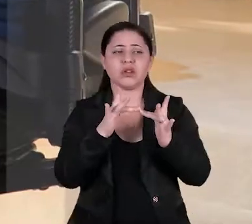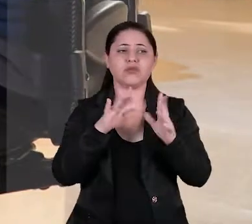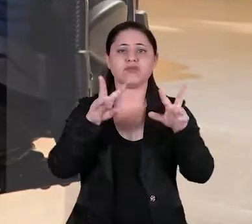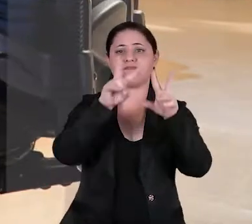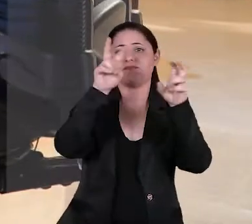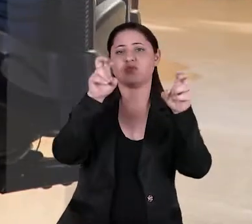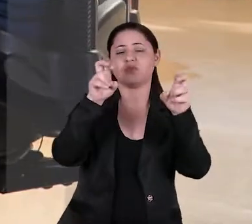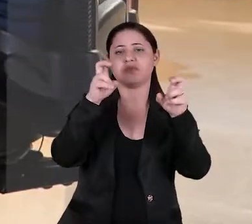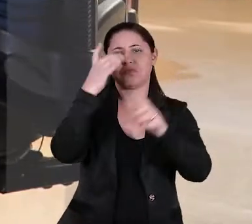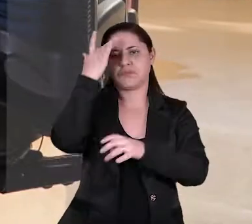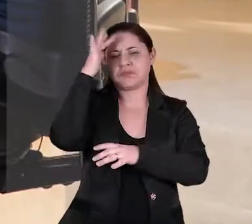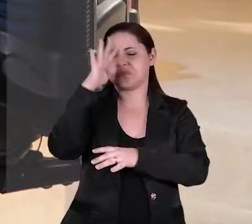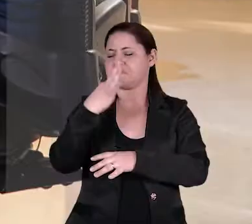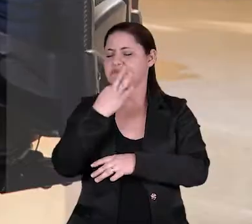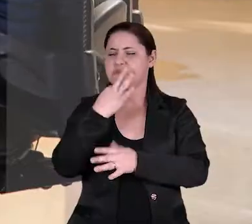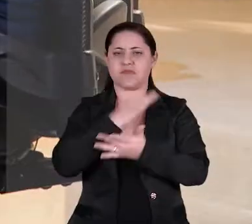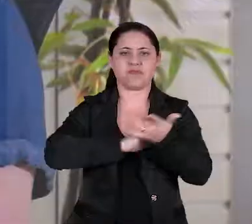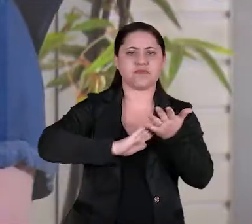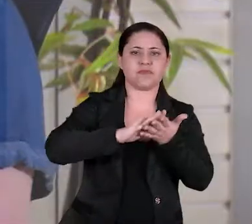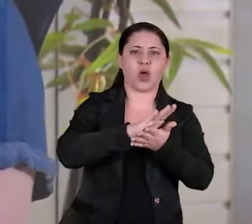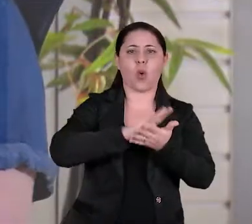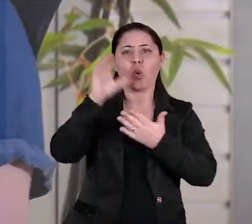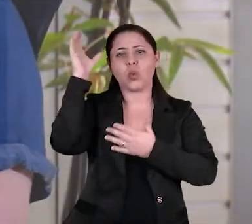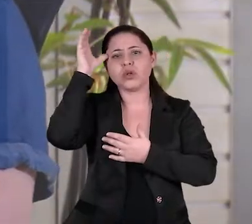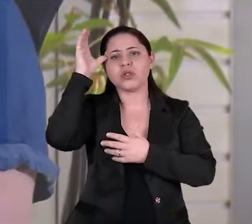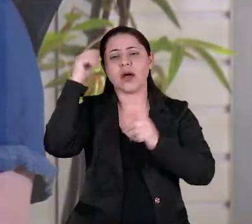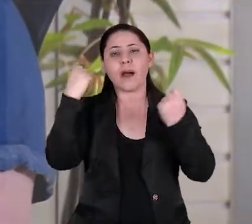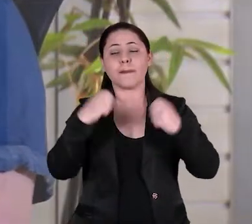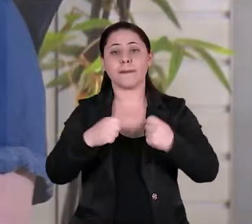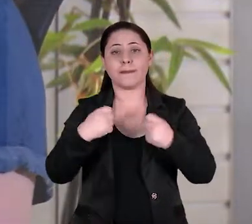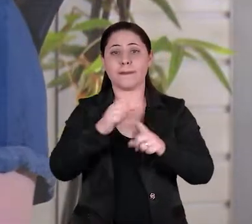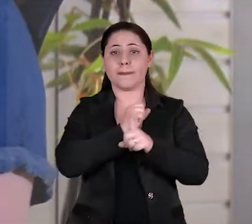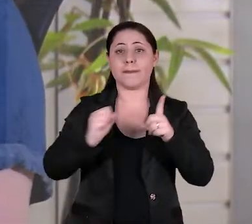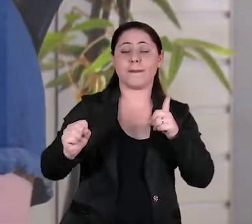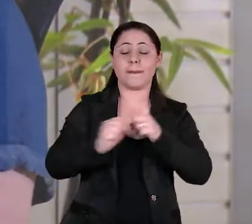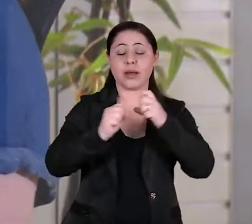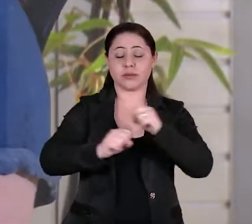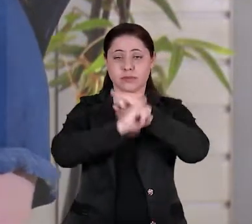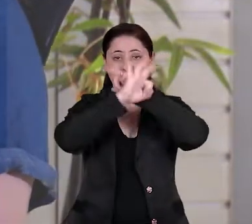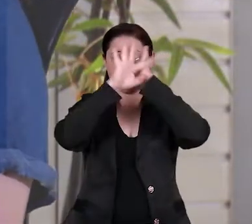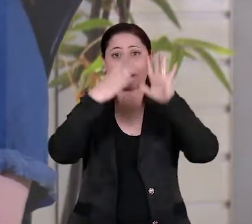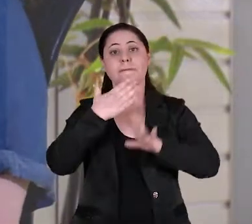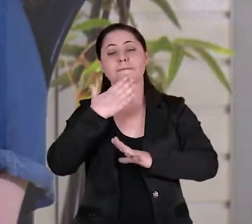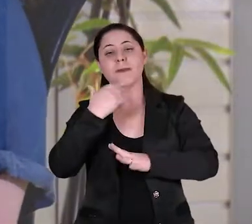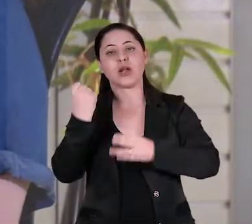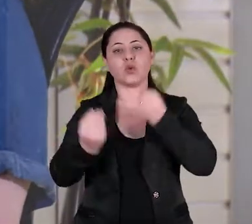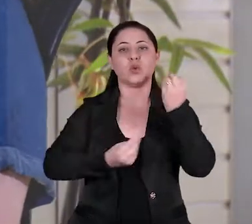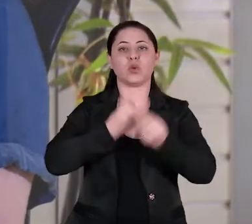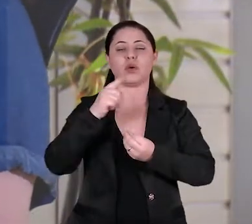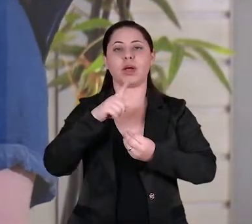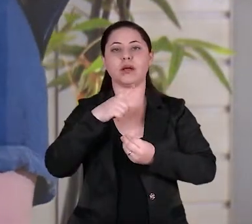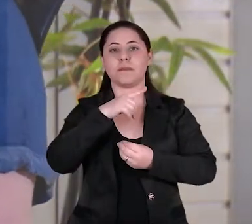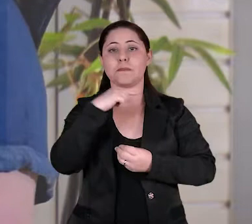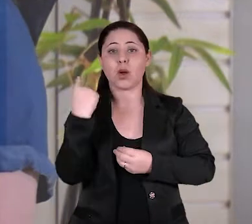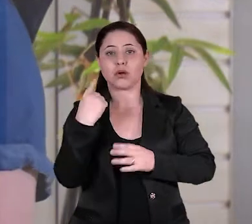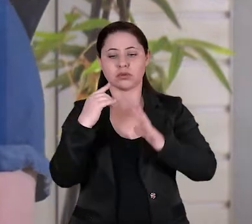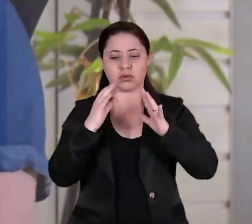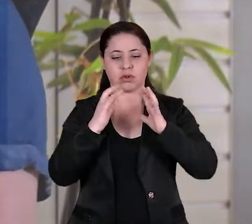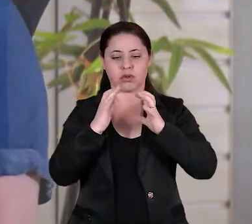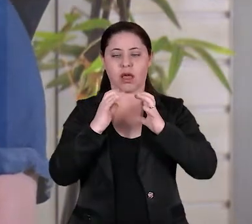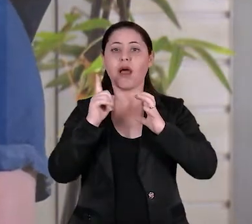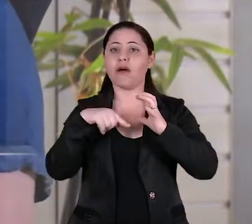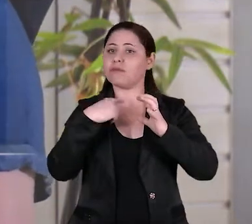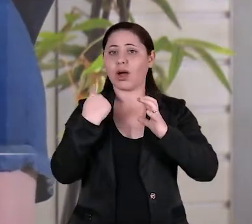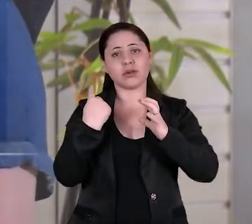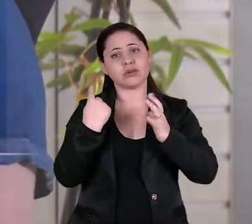esse assunto, nunca ouviram falar, então precisa isso chegar nessa população e esclarecer da melhor maneira possível. Que morte encefálica,